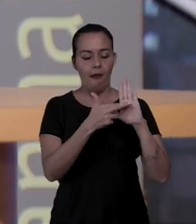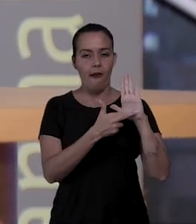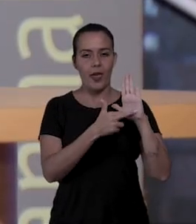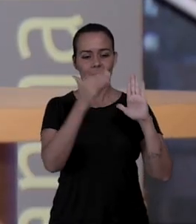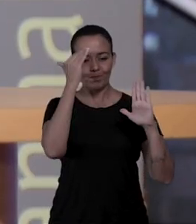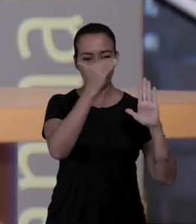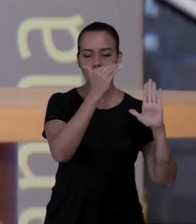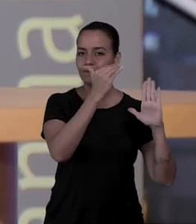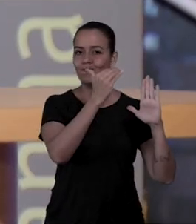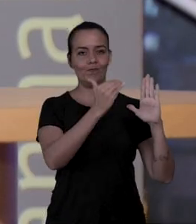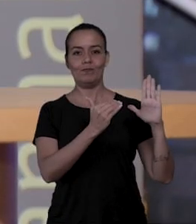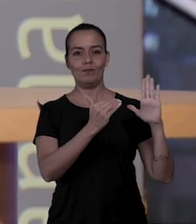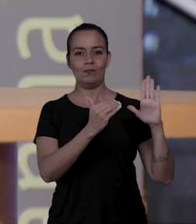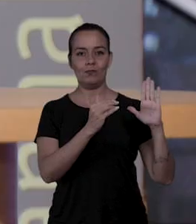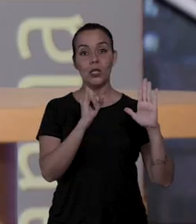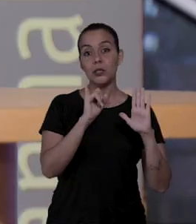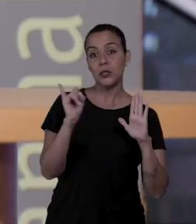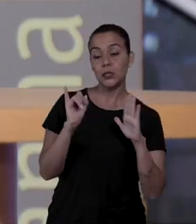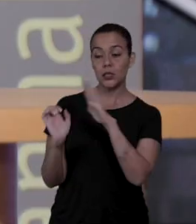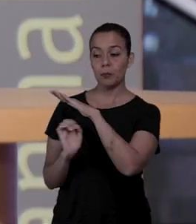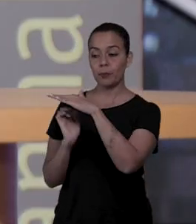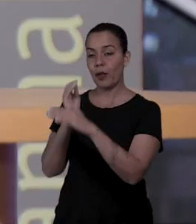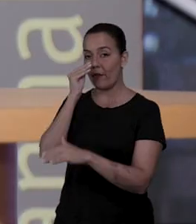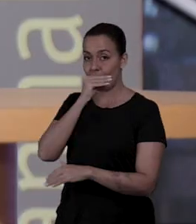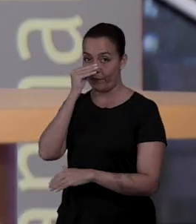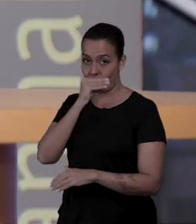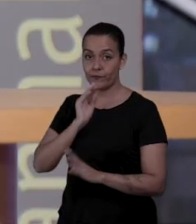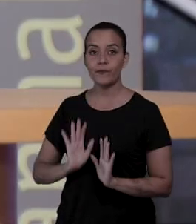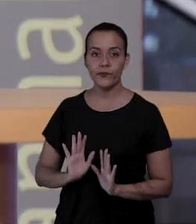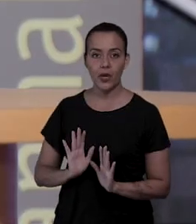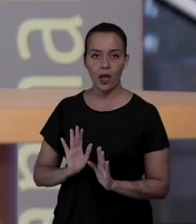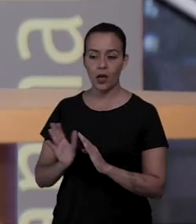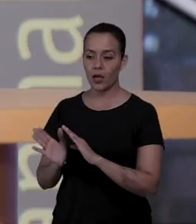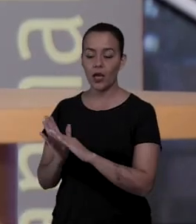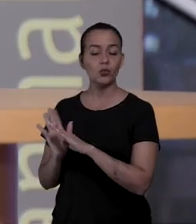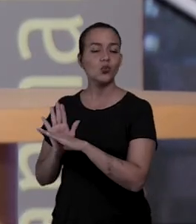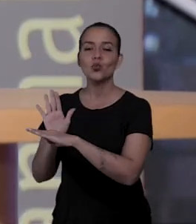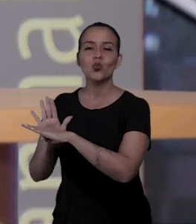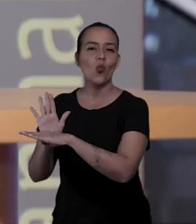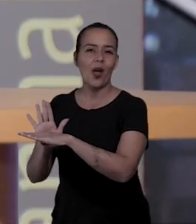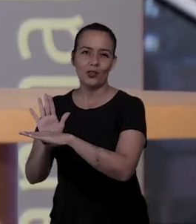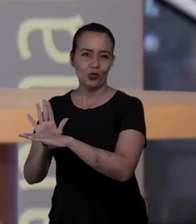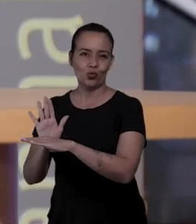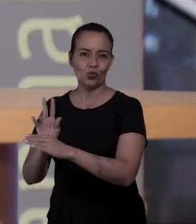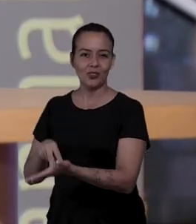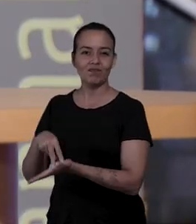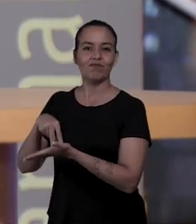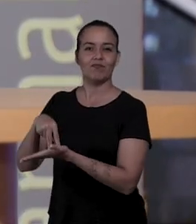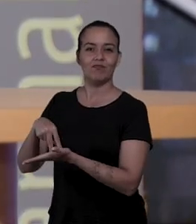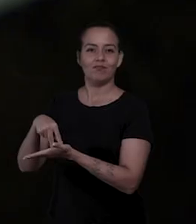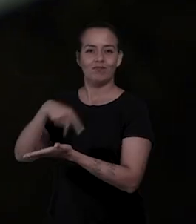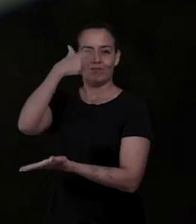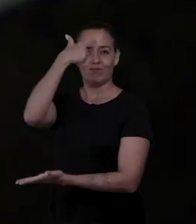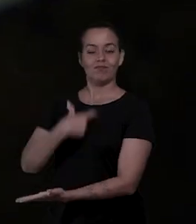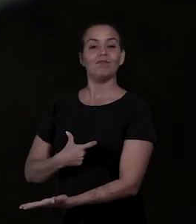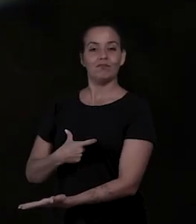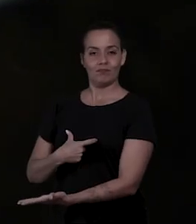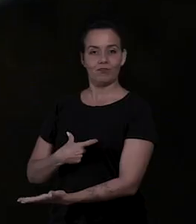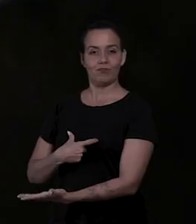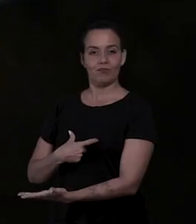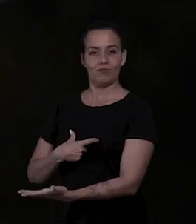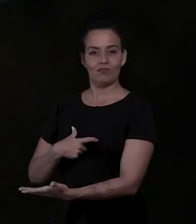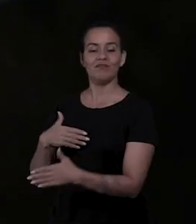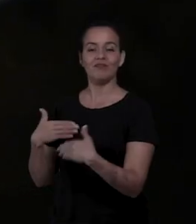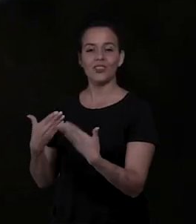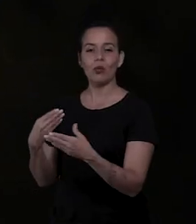o sofrimento que a gente vai identificar como neurótico é um sofrimento de não se adequar às regras. Quando as